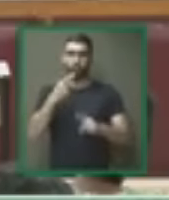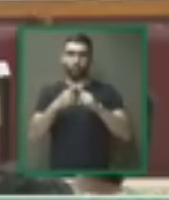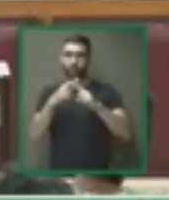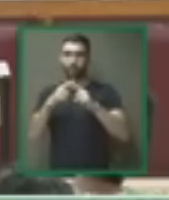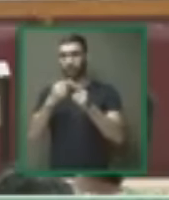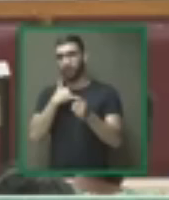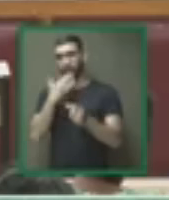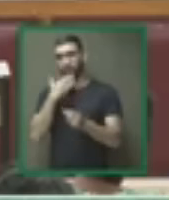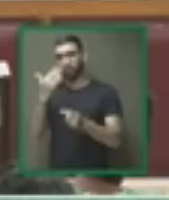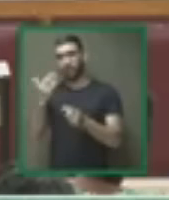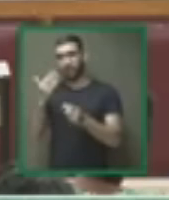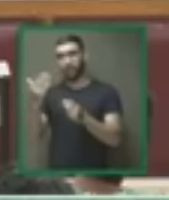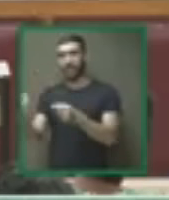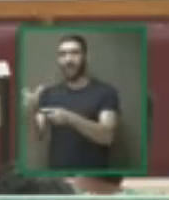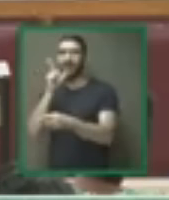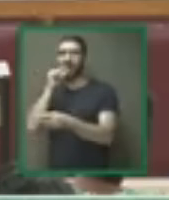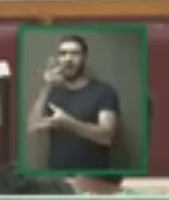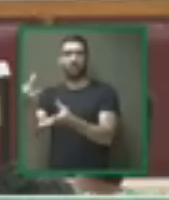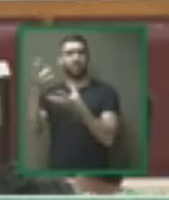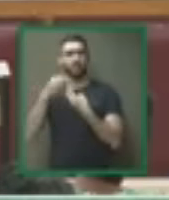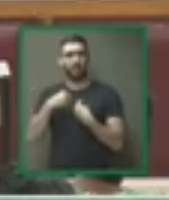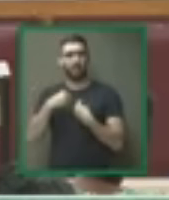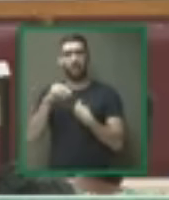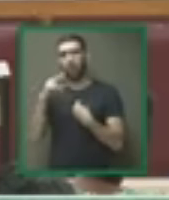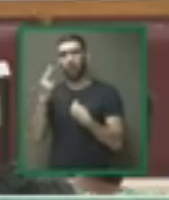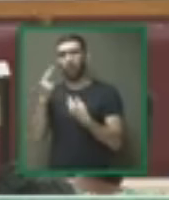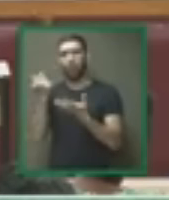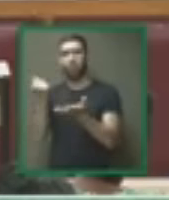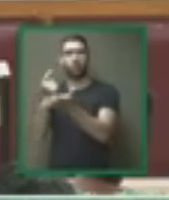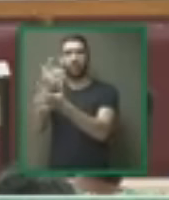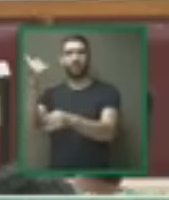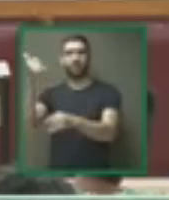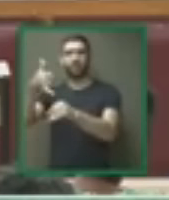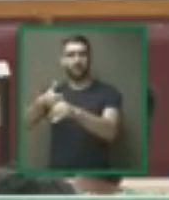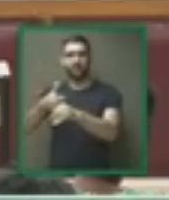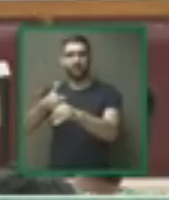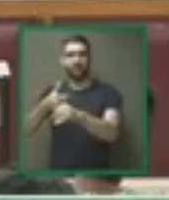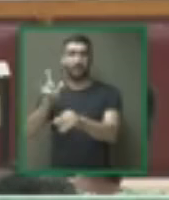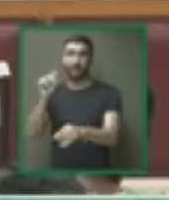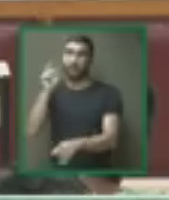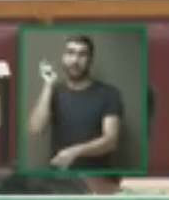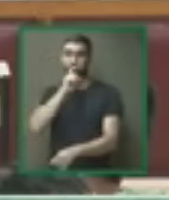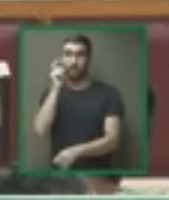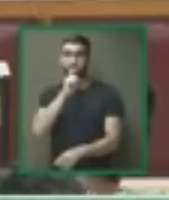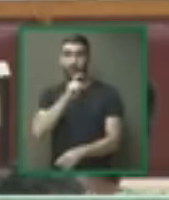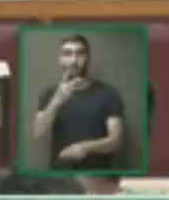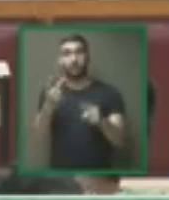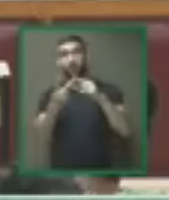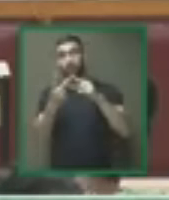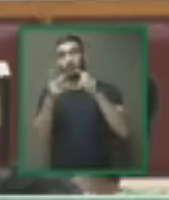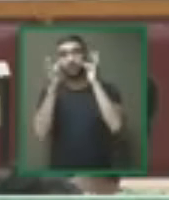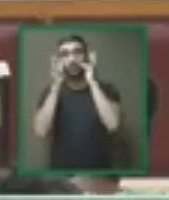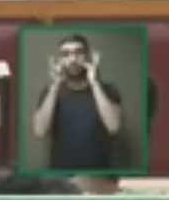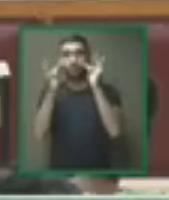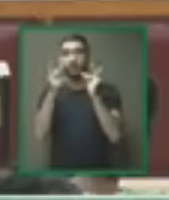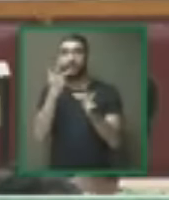eu pedi para ele levar água para mim, ou supostamente gasolina, ele mente. E a outra que diz